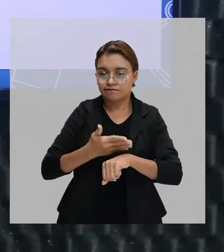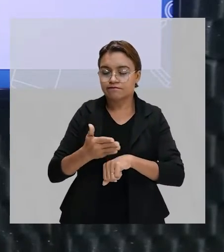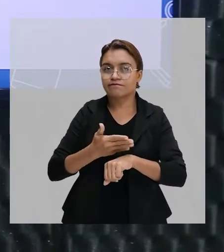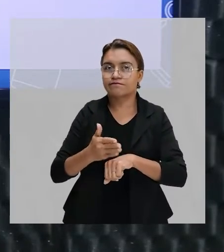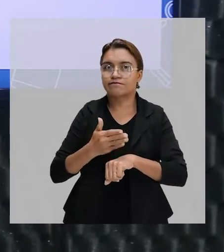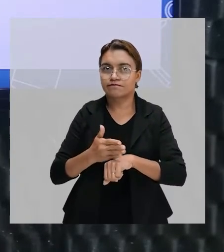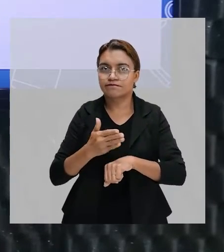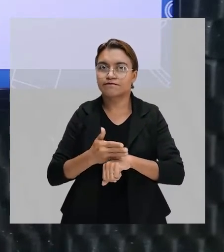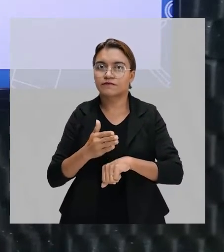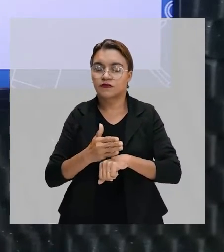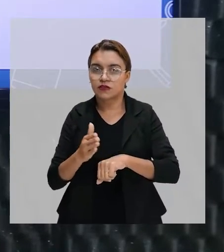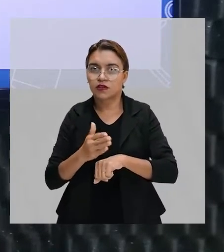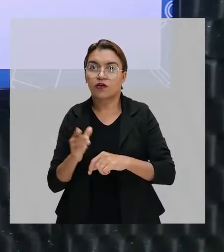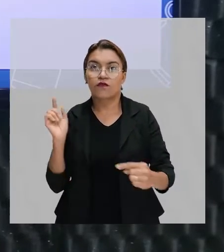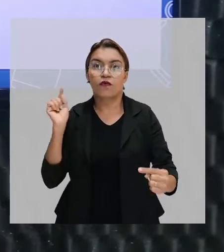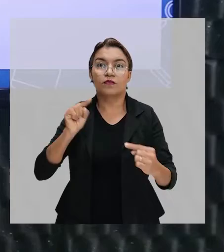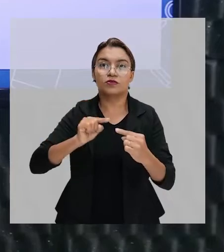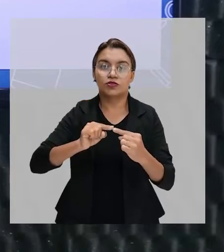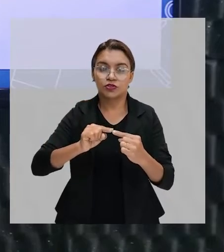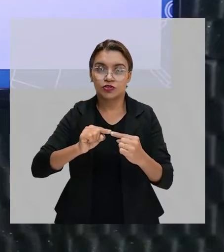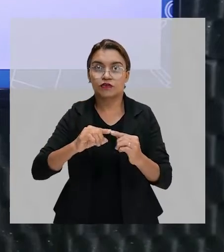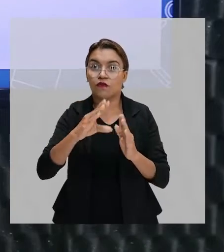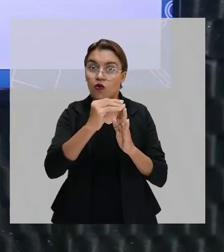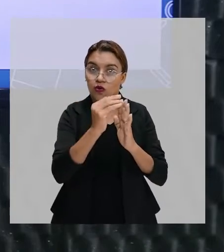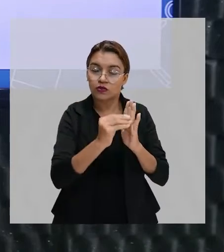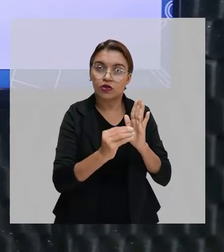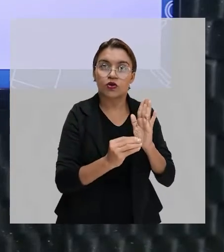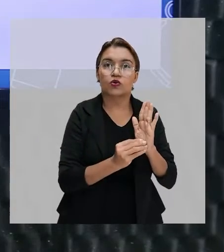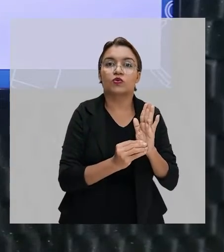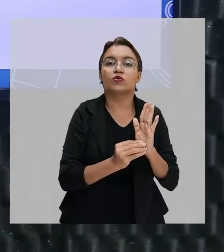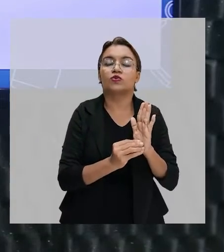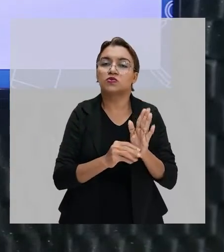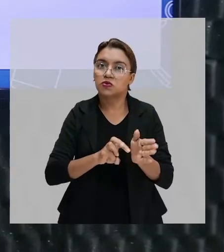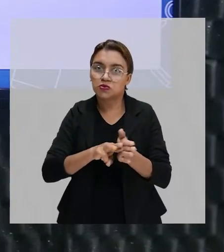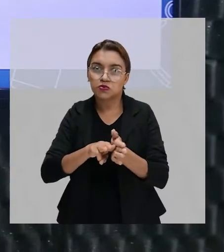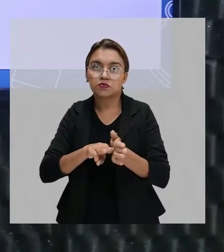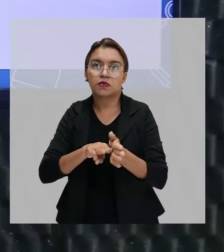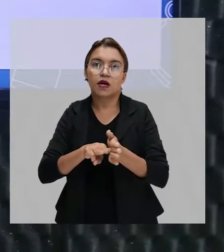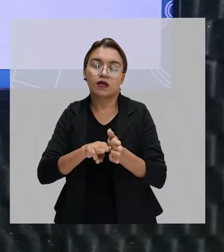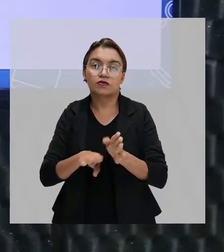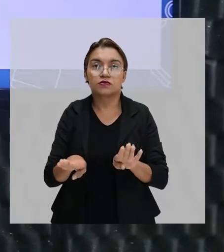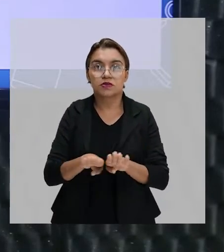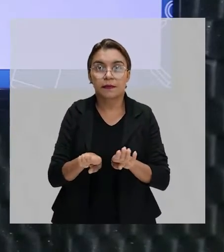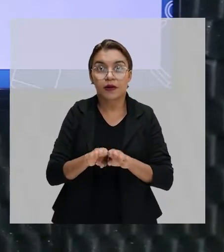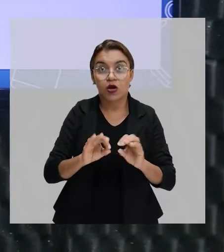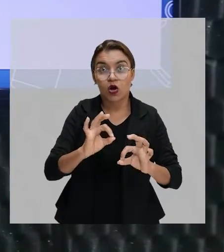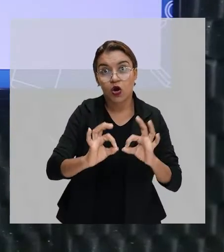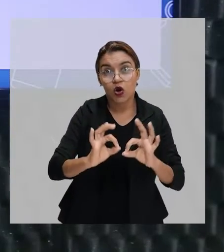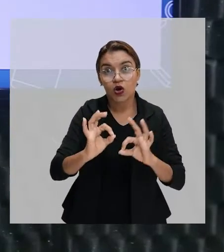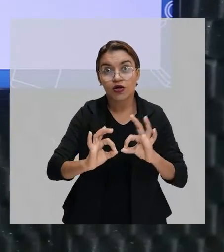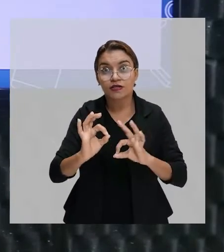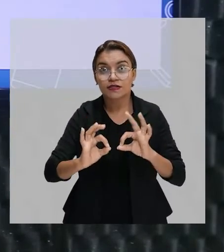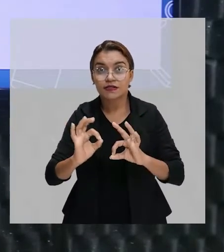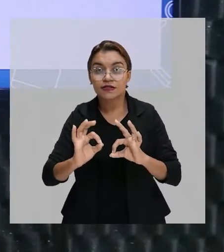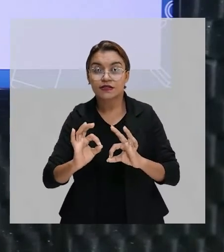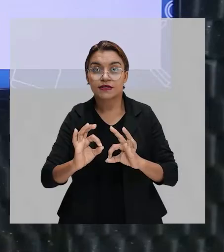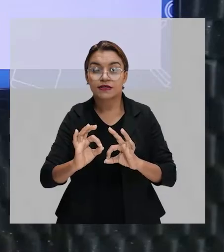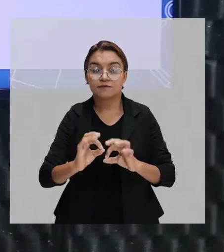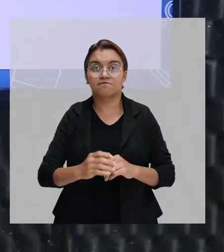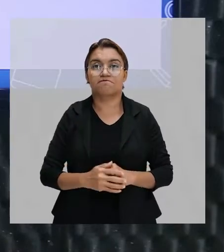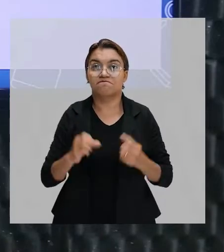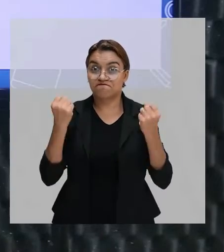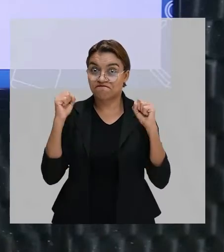determinando o conteúdo os meios os métodos e organização dos exercícios físicos